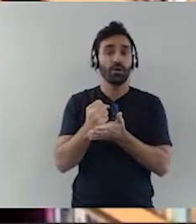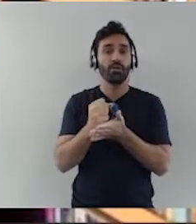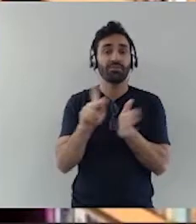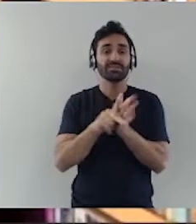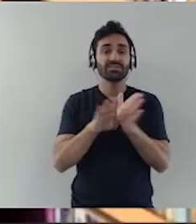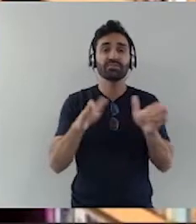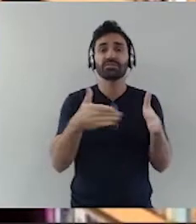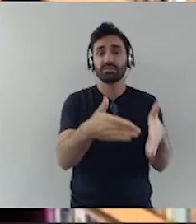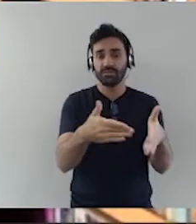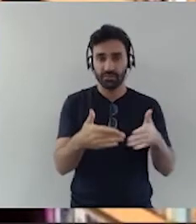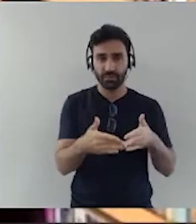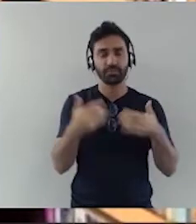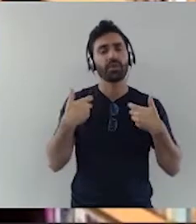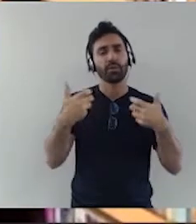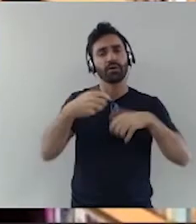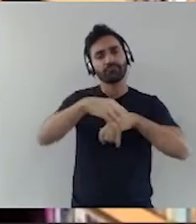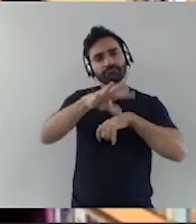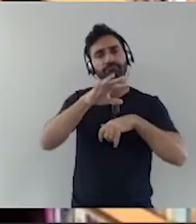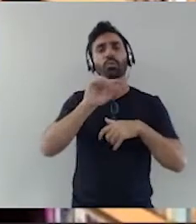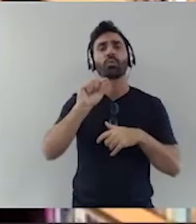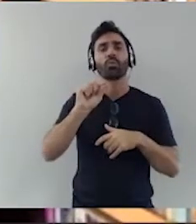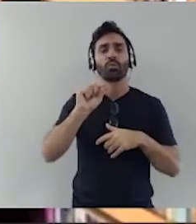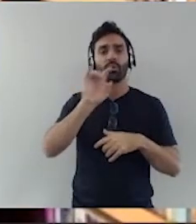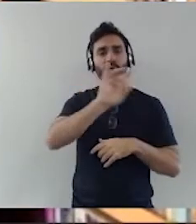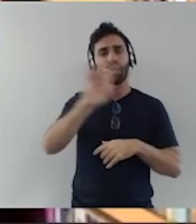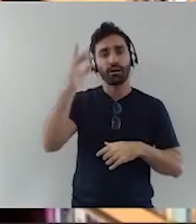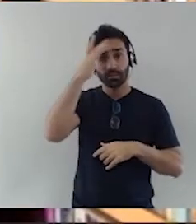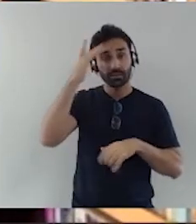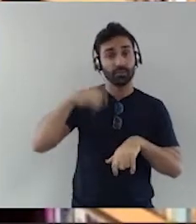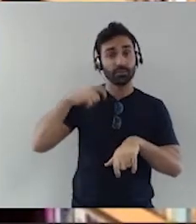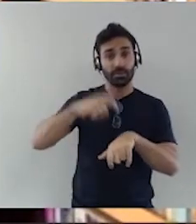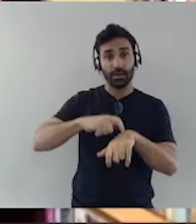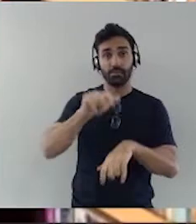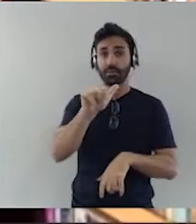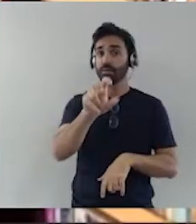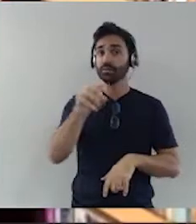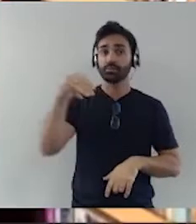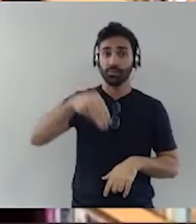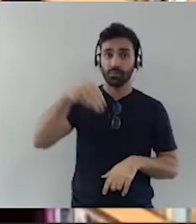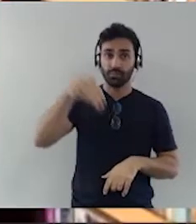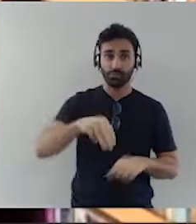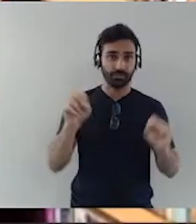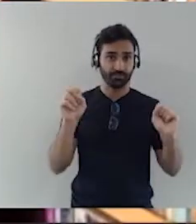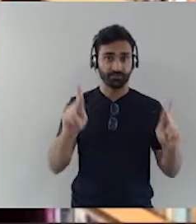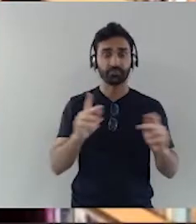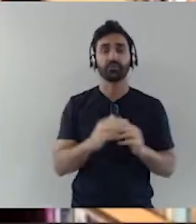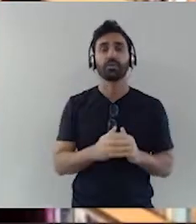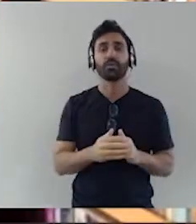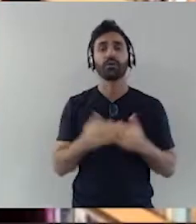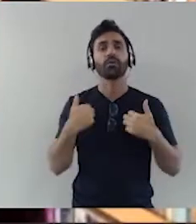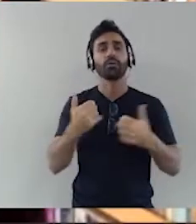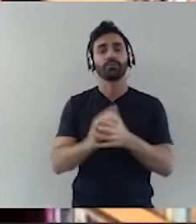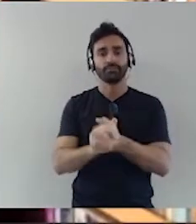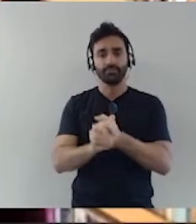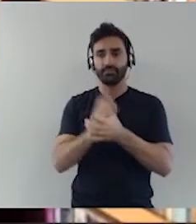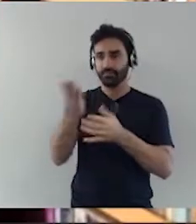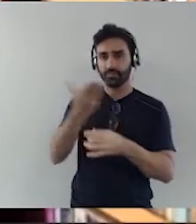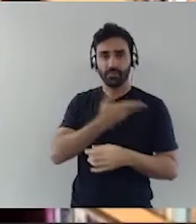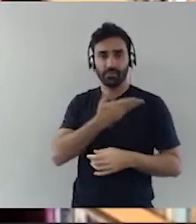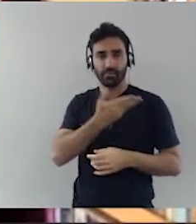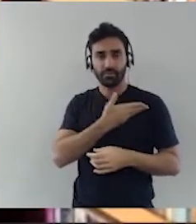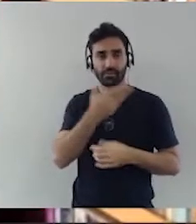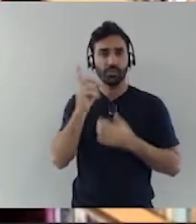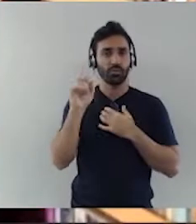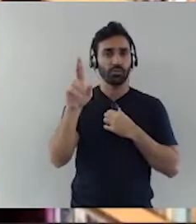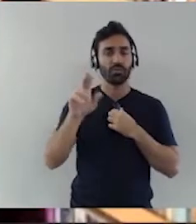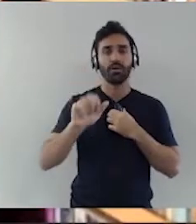aos palestrantes que cada um terá disponível 15 minutos. Gostaria de saudar a colega